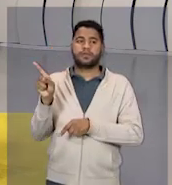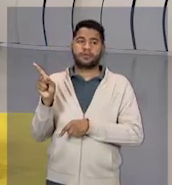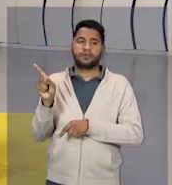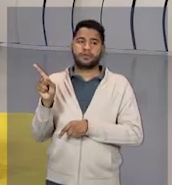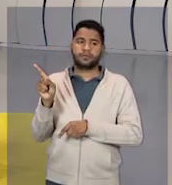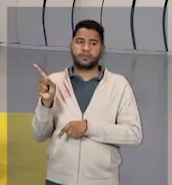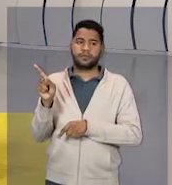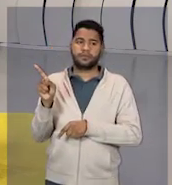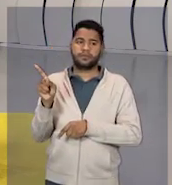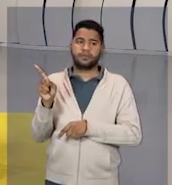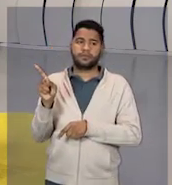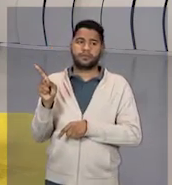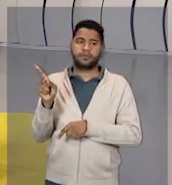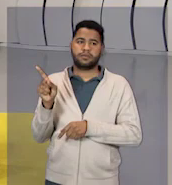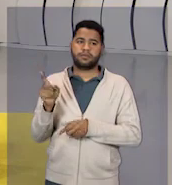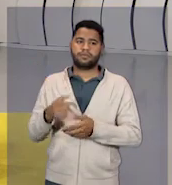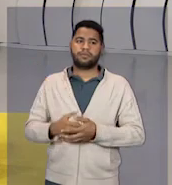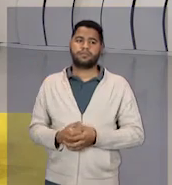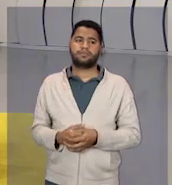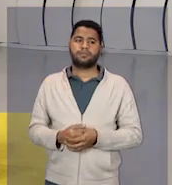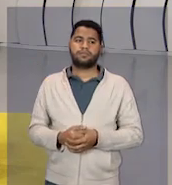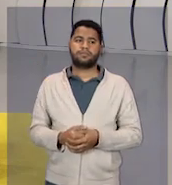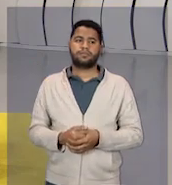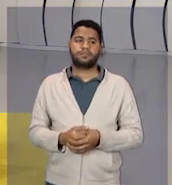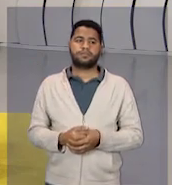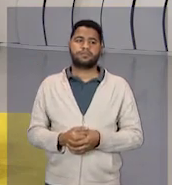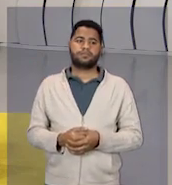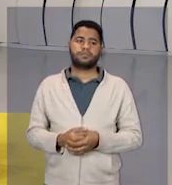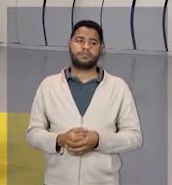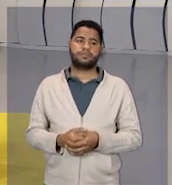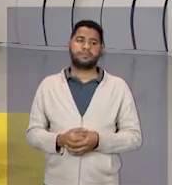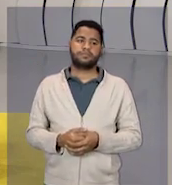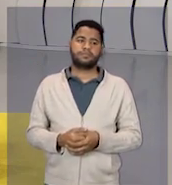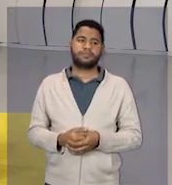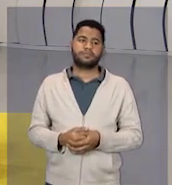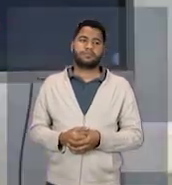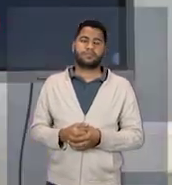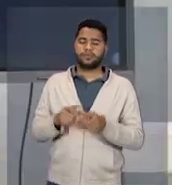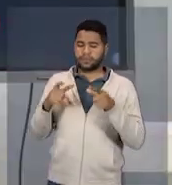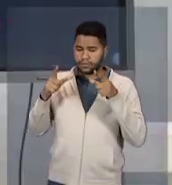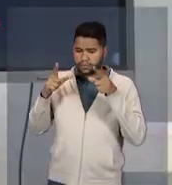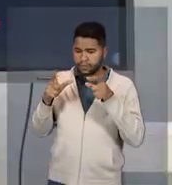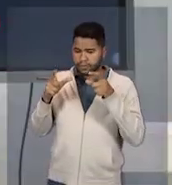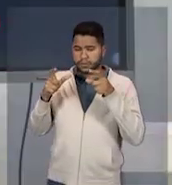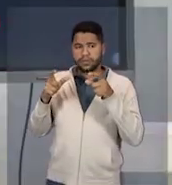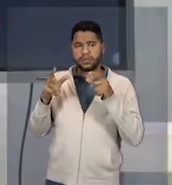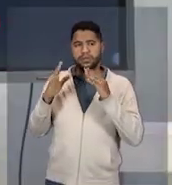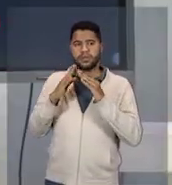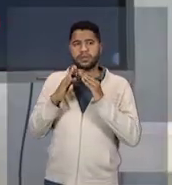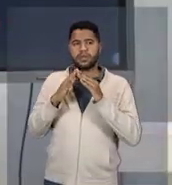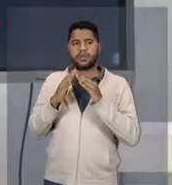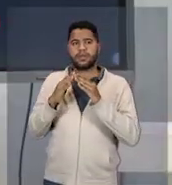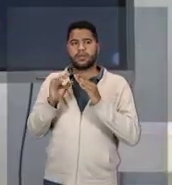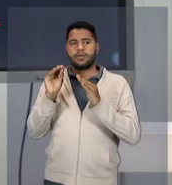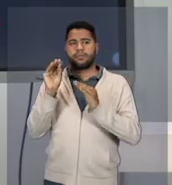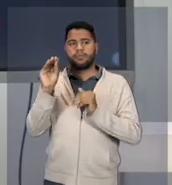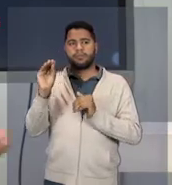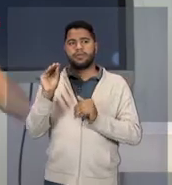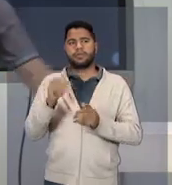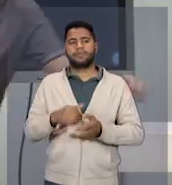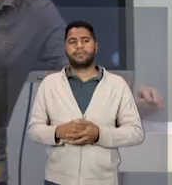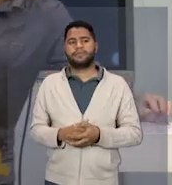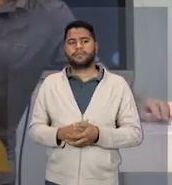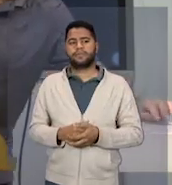aqui, essa fotografia aqui é a desse transferidor. Eu bati a foto lá em casa e coloquei a foto aqui na